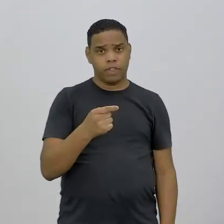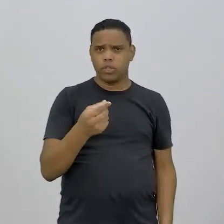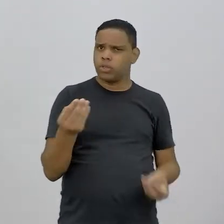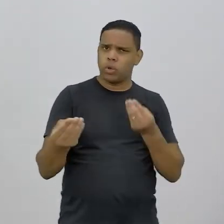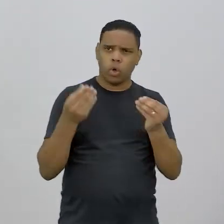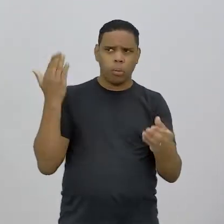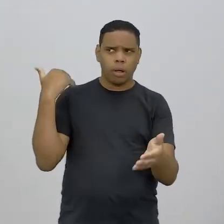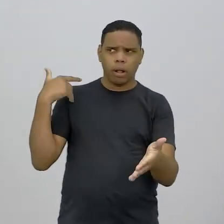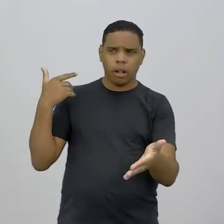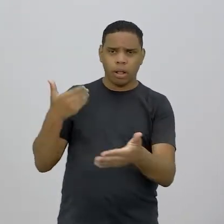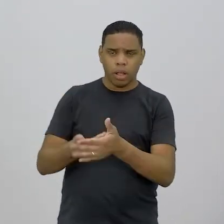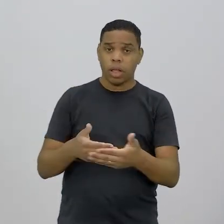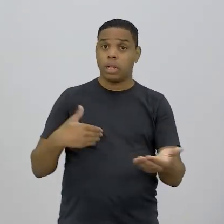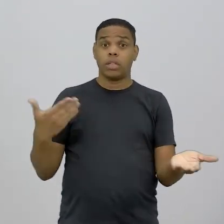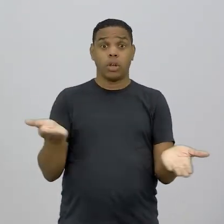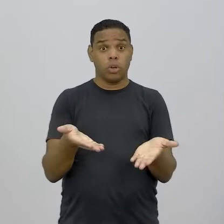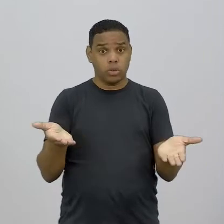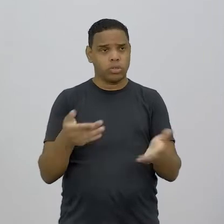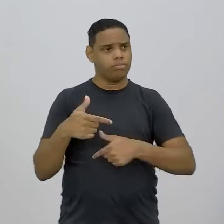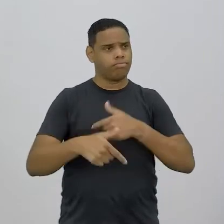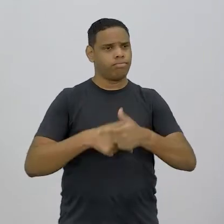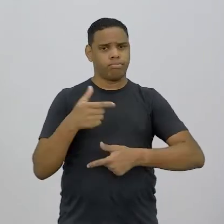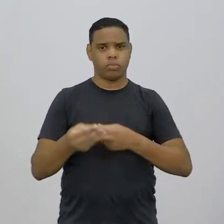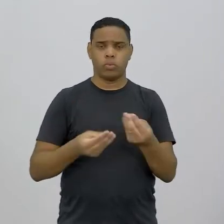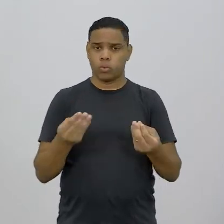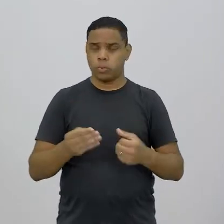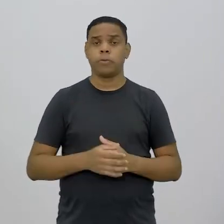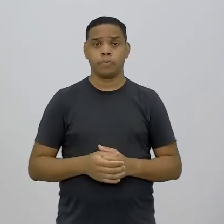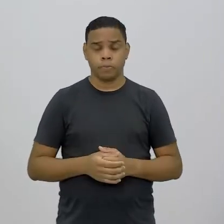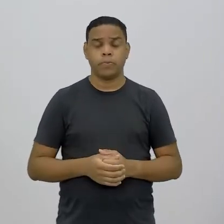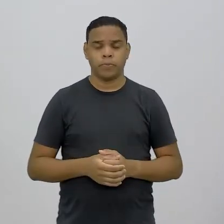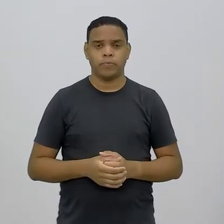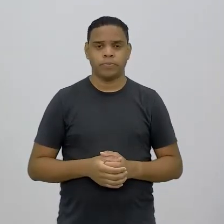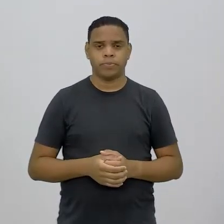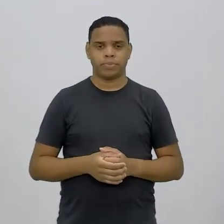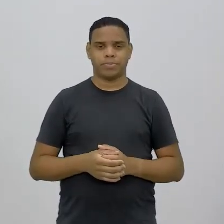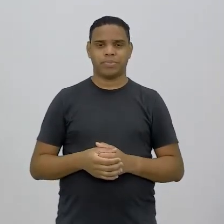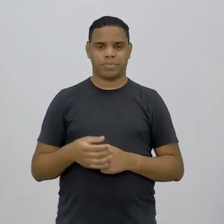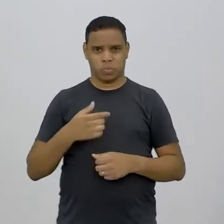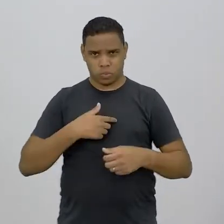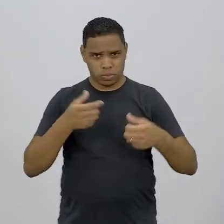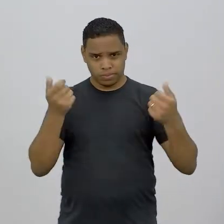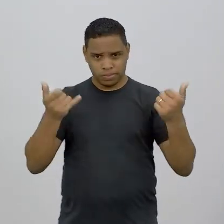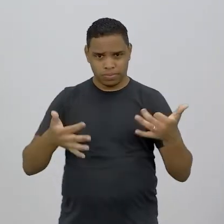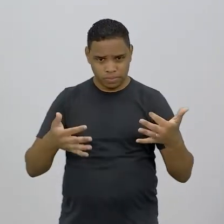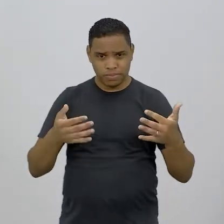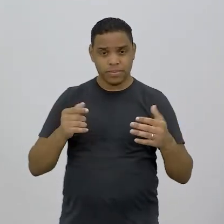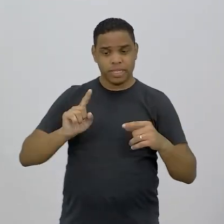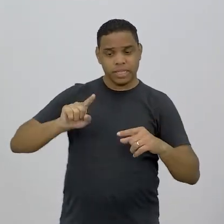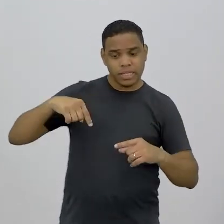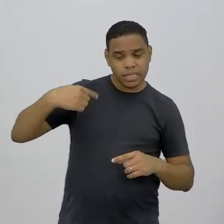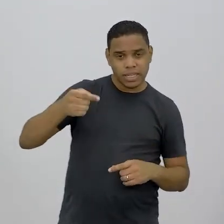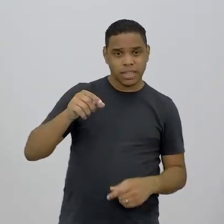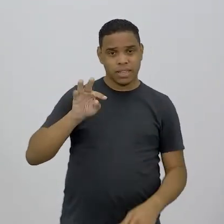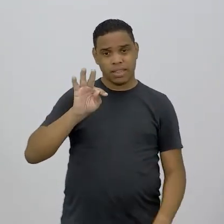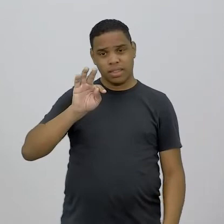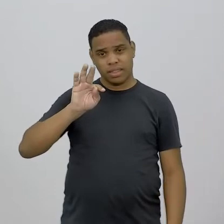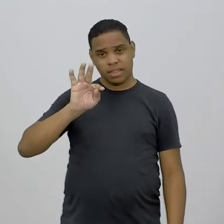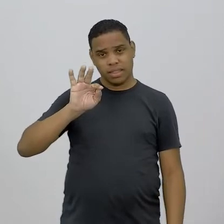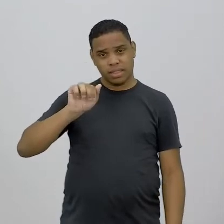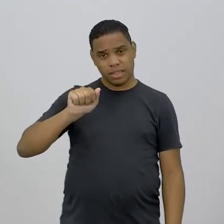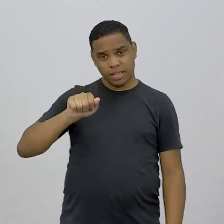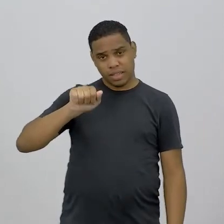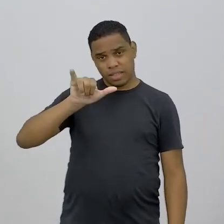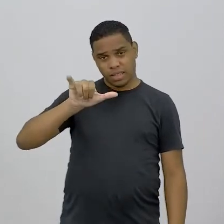tempos atuais, tá certo, pessoal? Então, quando eu falei do pós-Taylorismo, aliás, agora